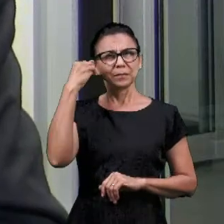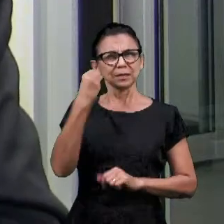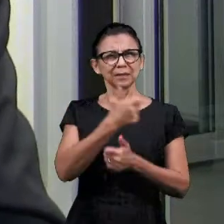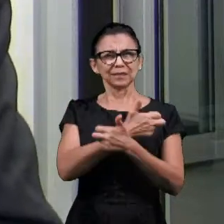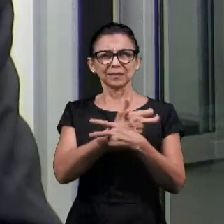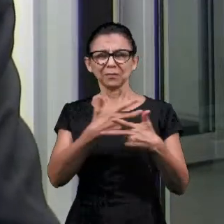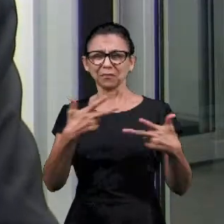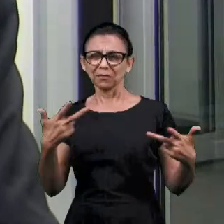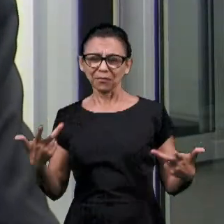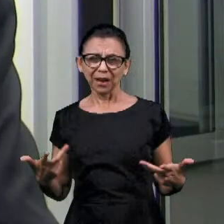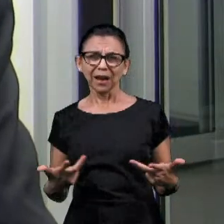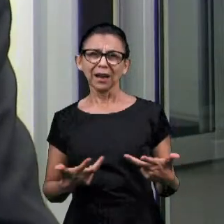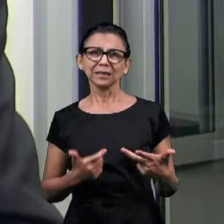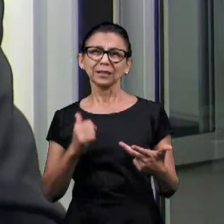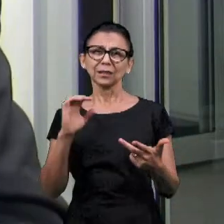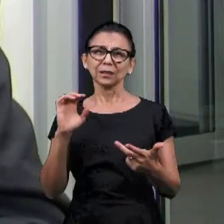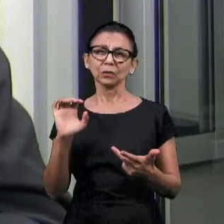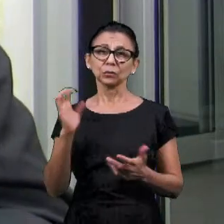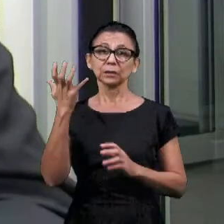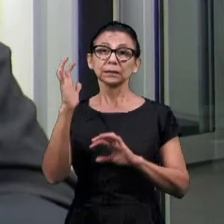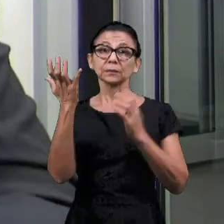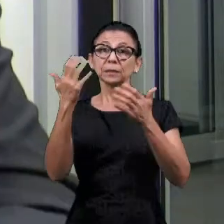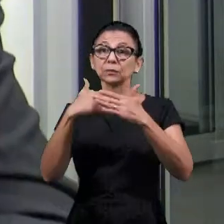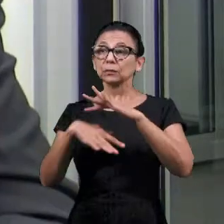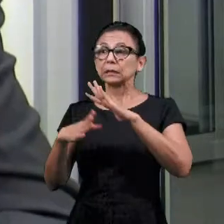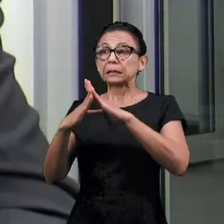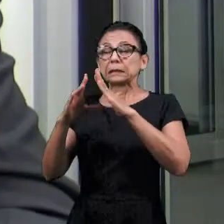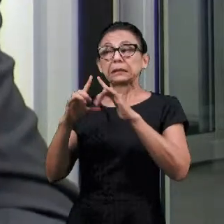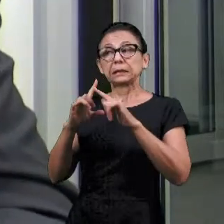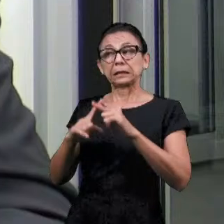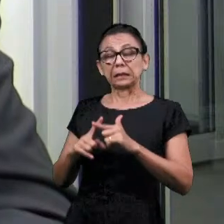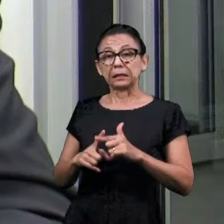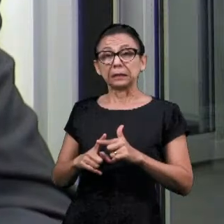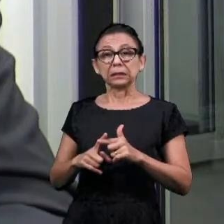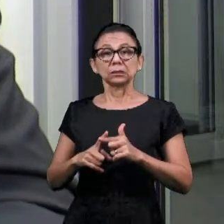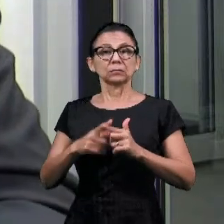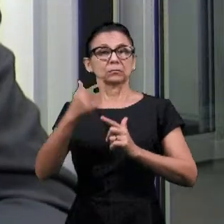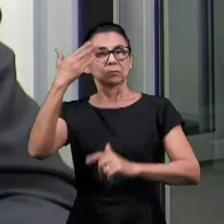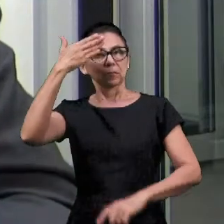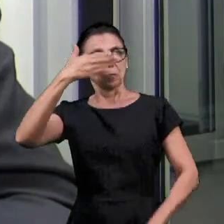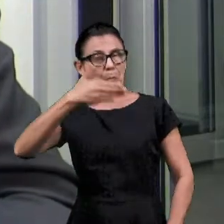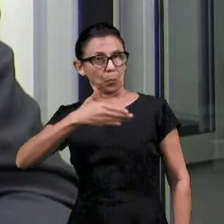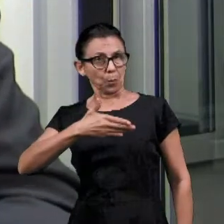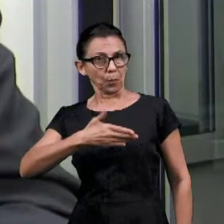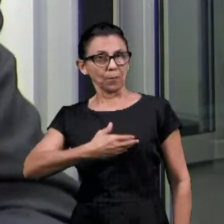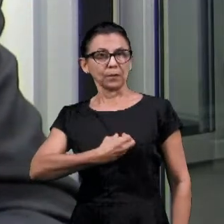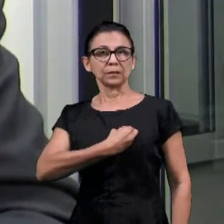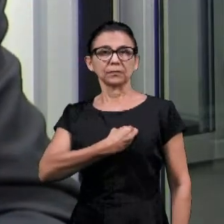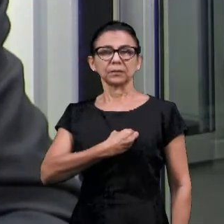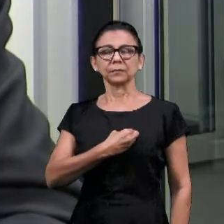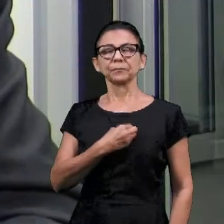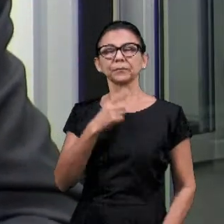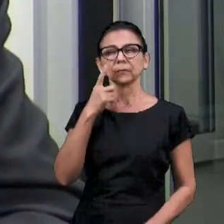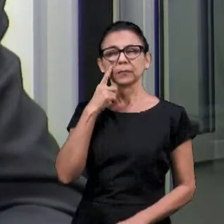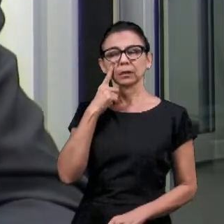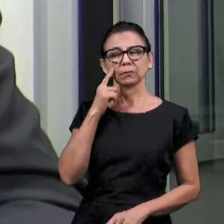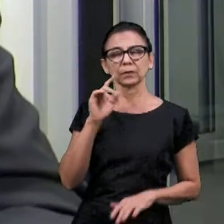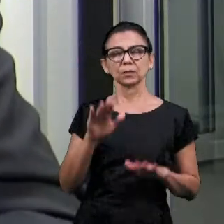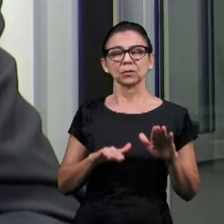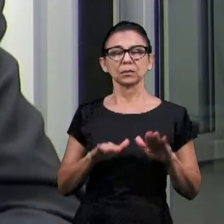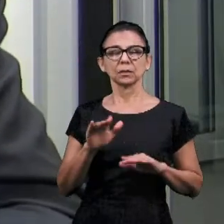às vezes até dentro da igreja, né? Ele passa por uma prova ali. Às vezes eu vejo servos